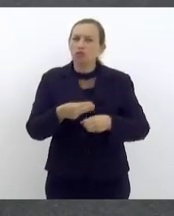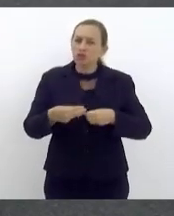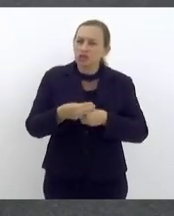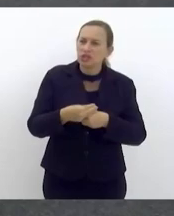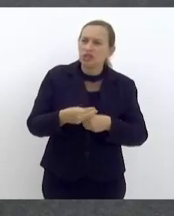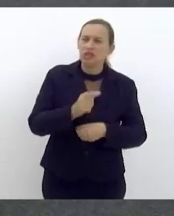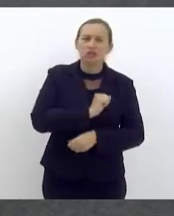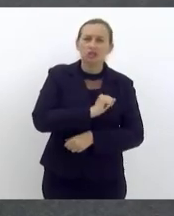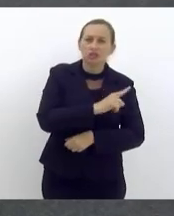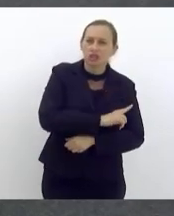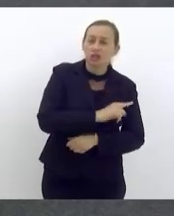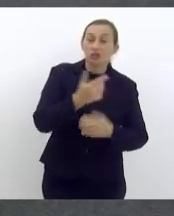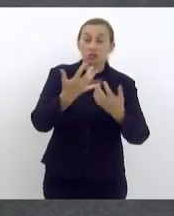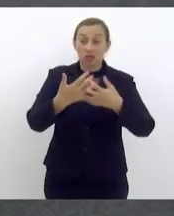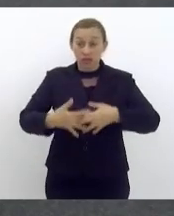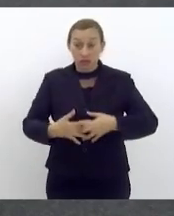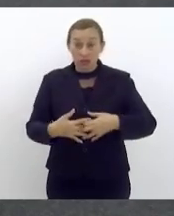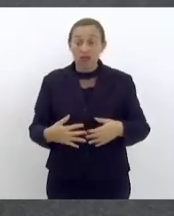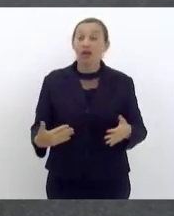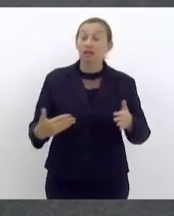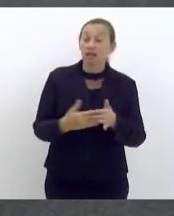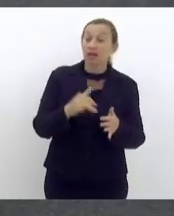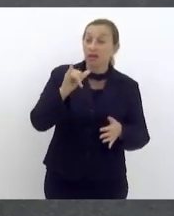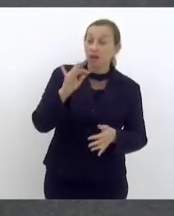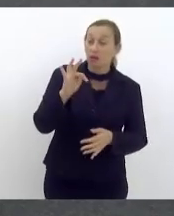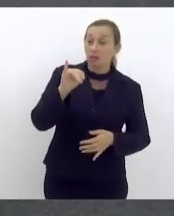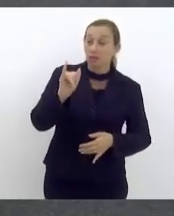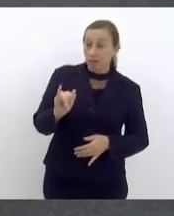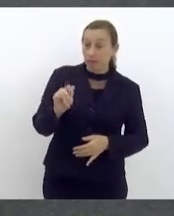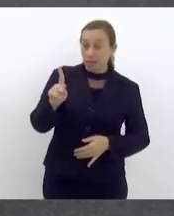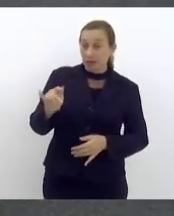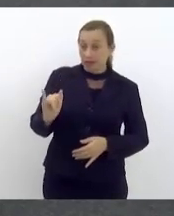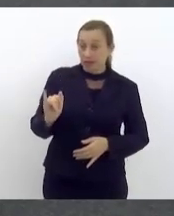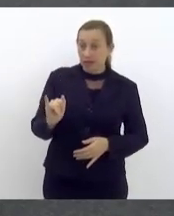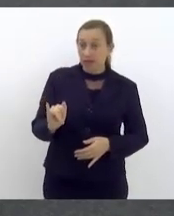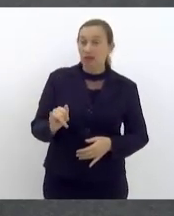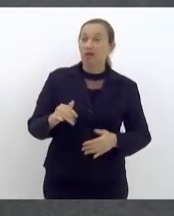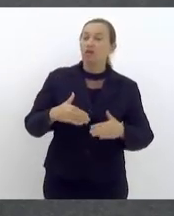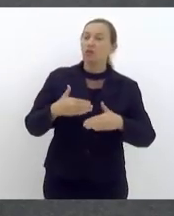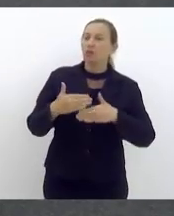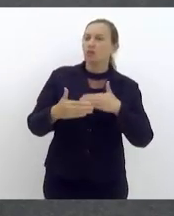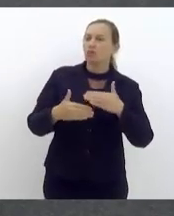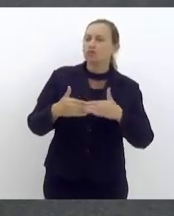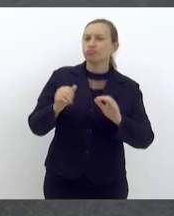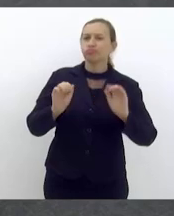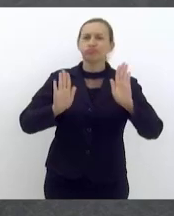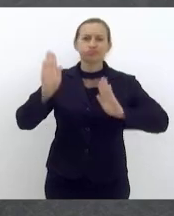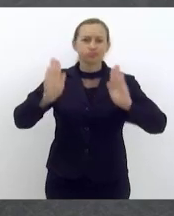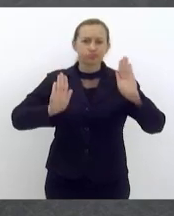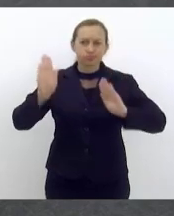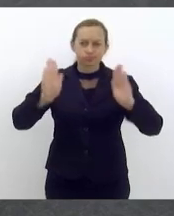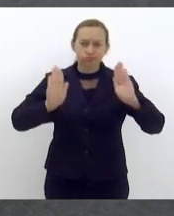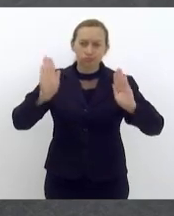São Gonçalo seja Petrópolis Talvez seja até em Guapi em qualquer lugar houve processo de licitação